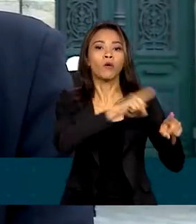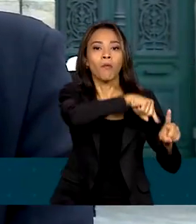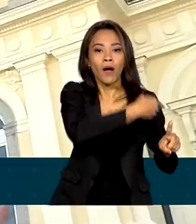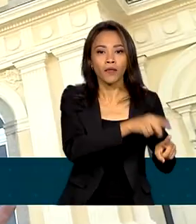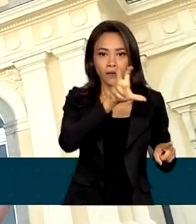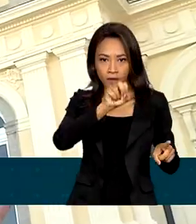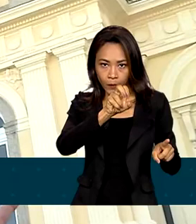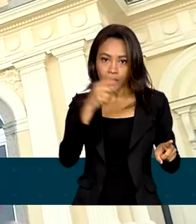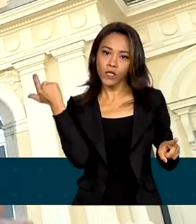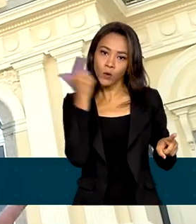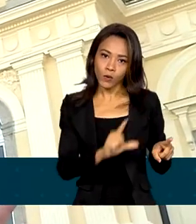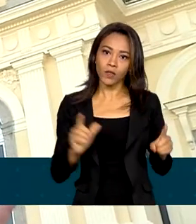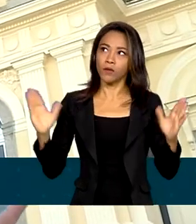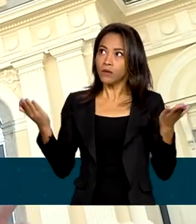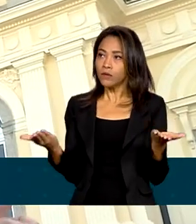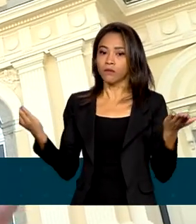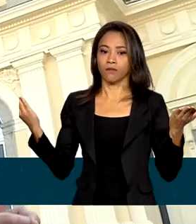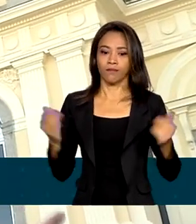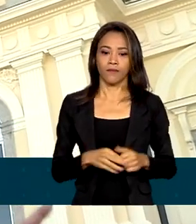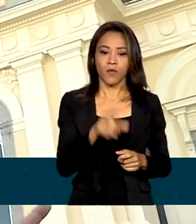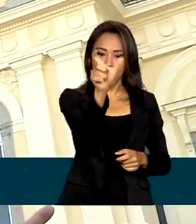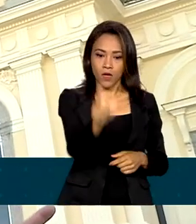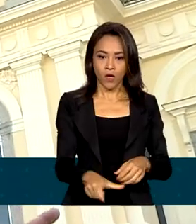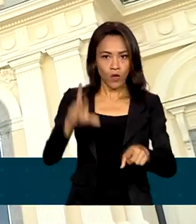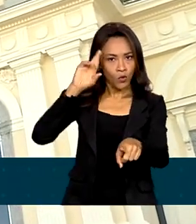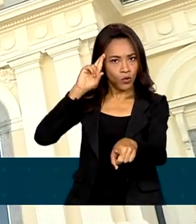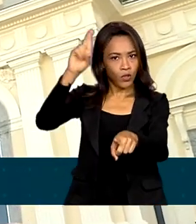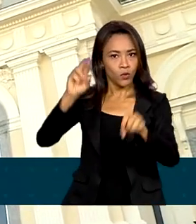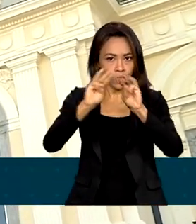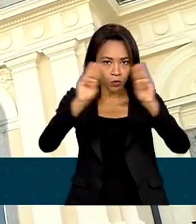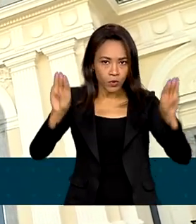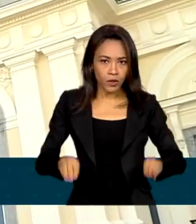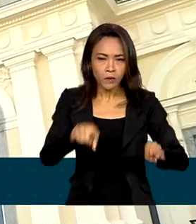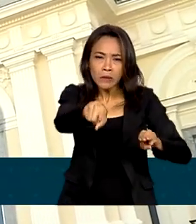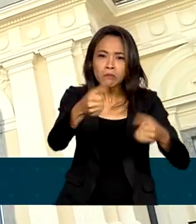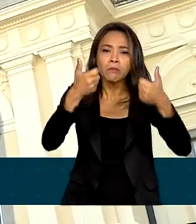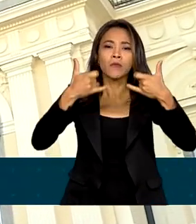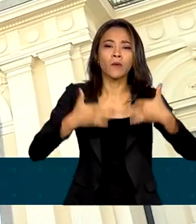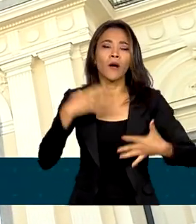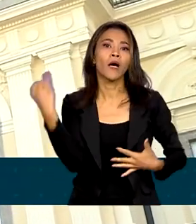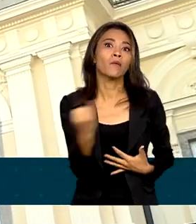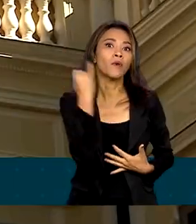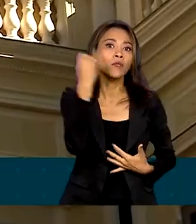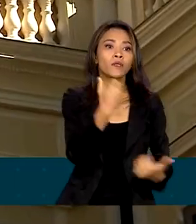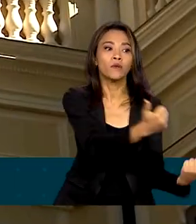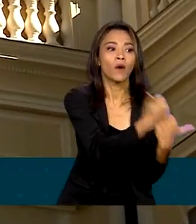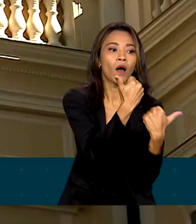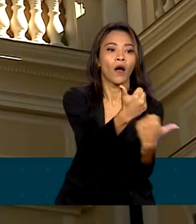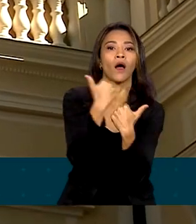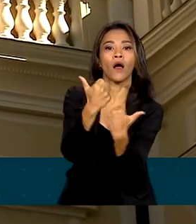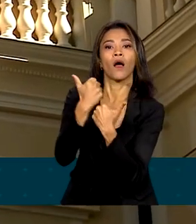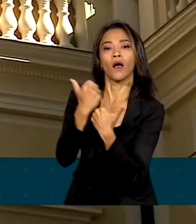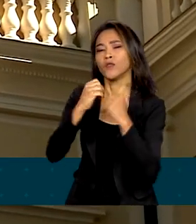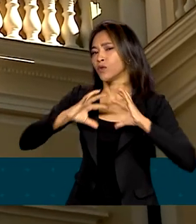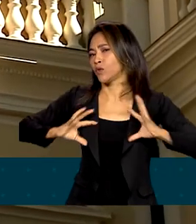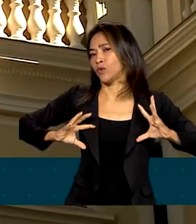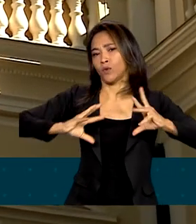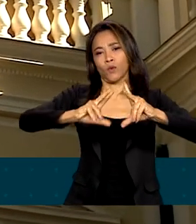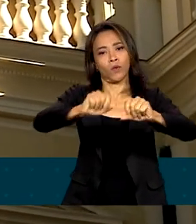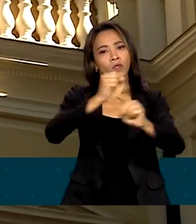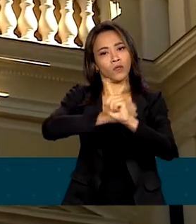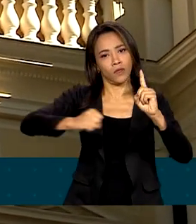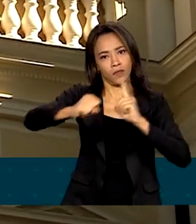até aqui. O diretor do Museu Nacional ressaltou a importância do envolvimento de toda a sociedade